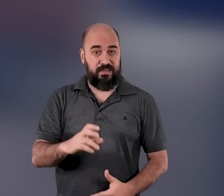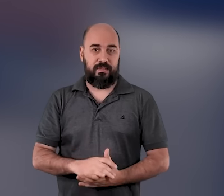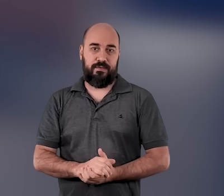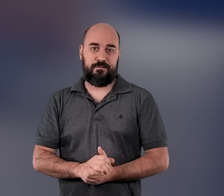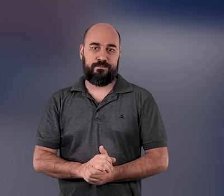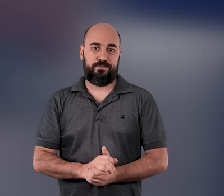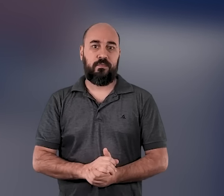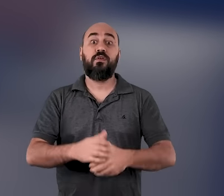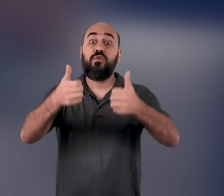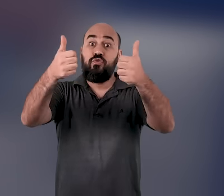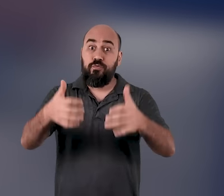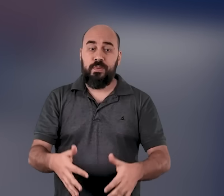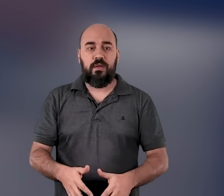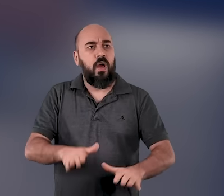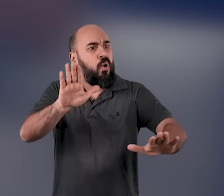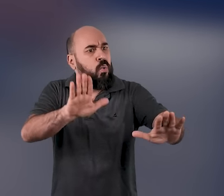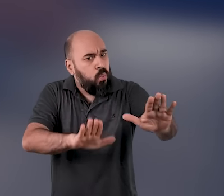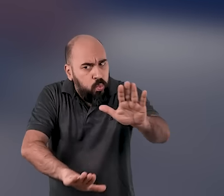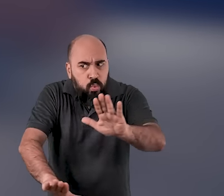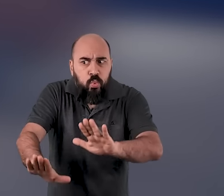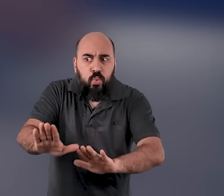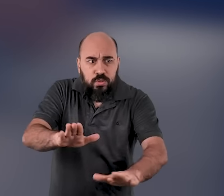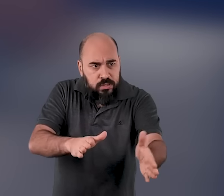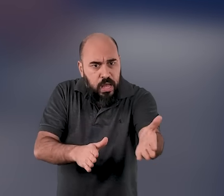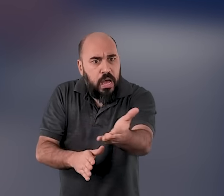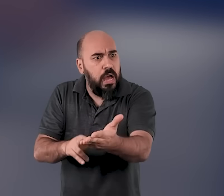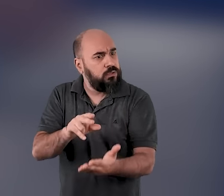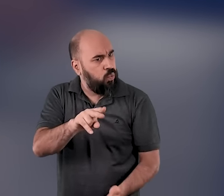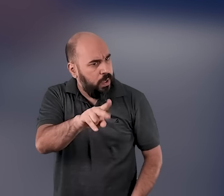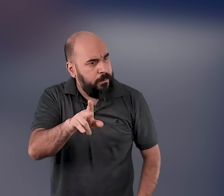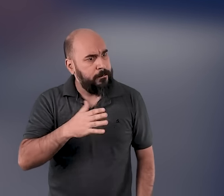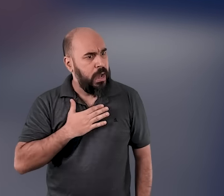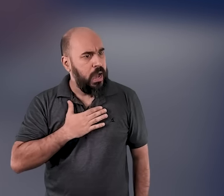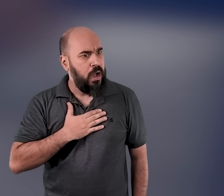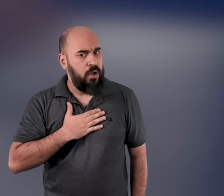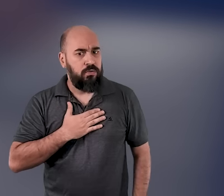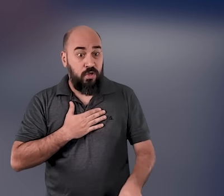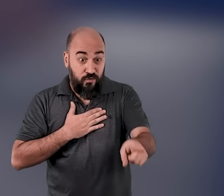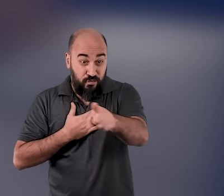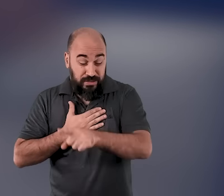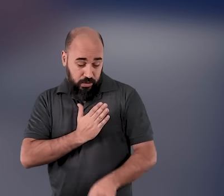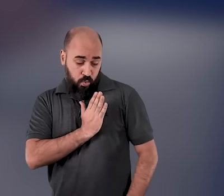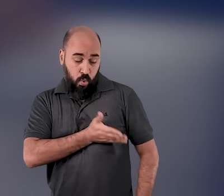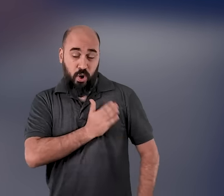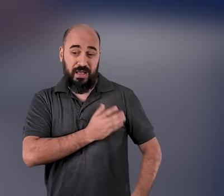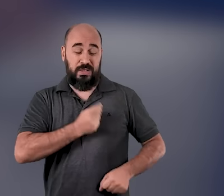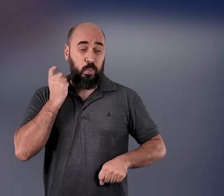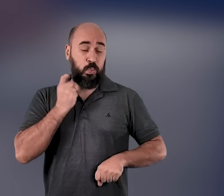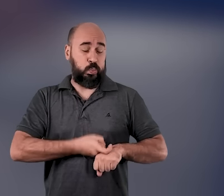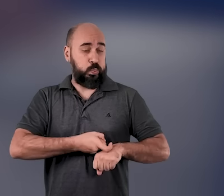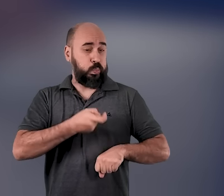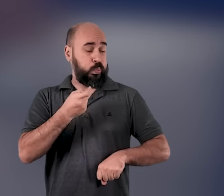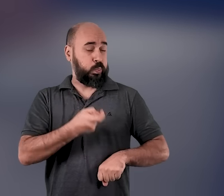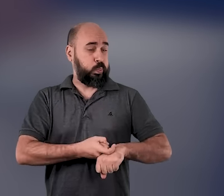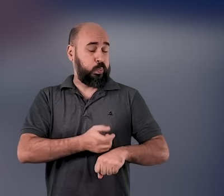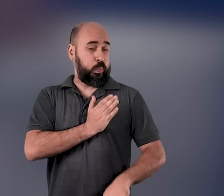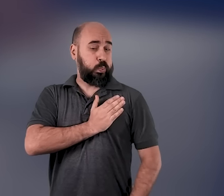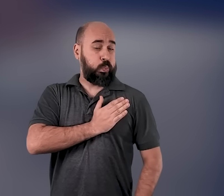tenham cuidado, irmãos, para que nenhum de vocês tenha um coração descrente